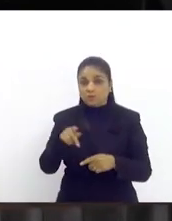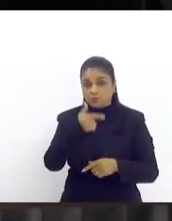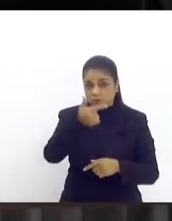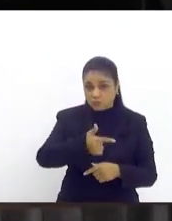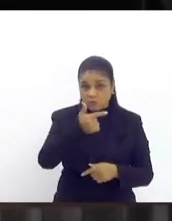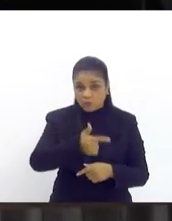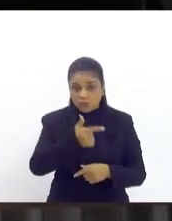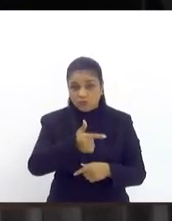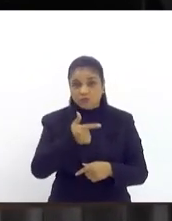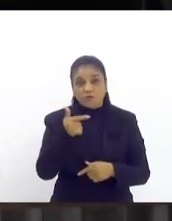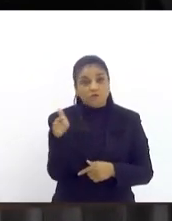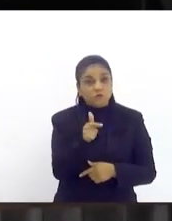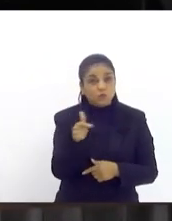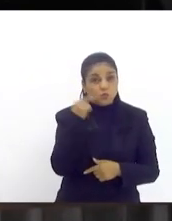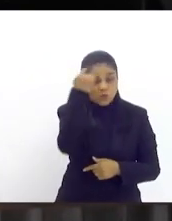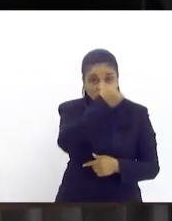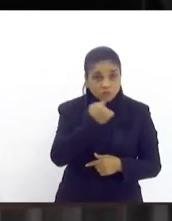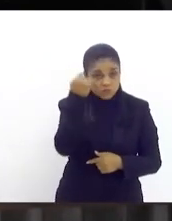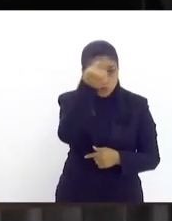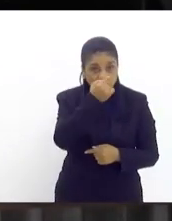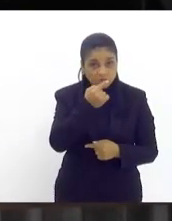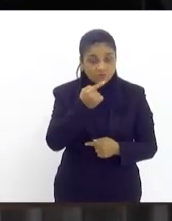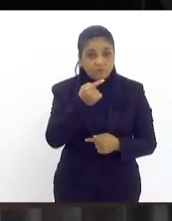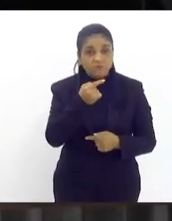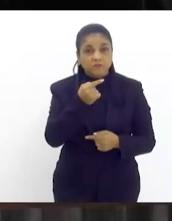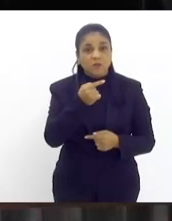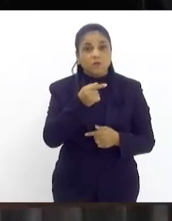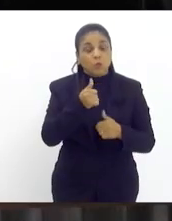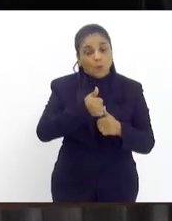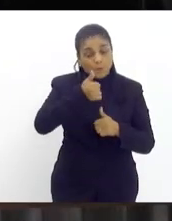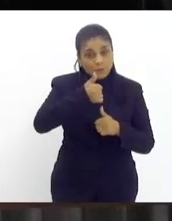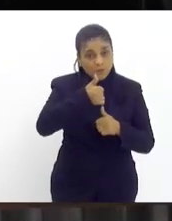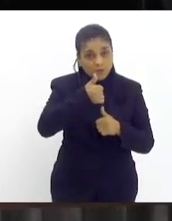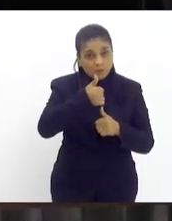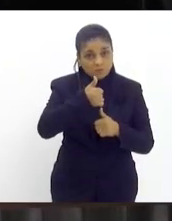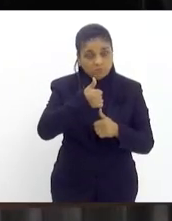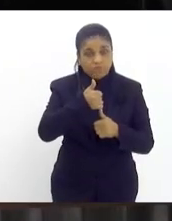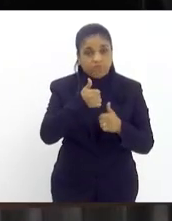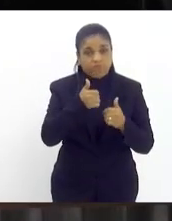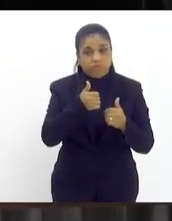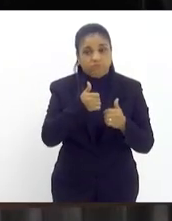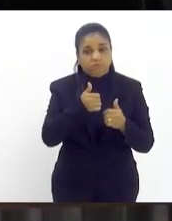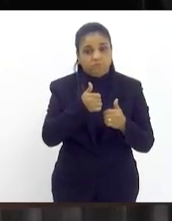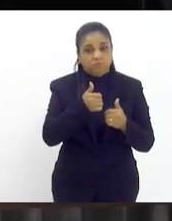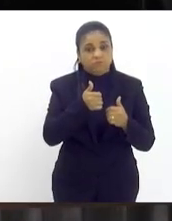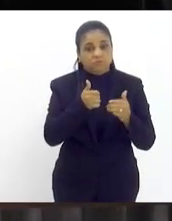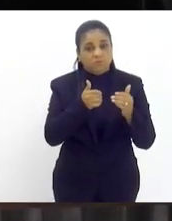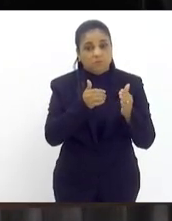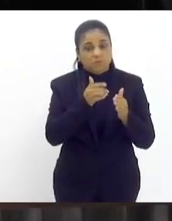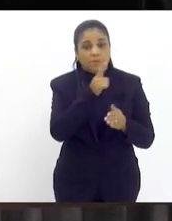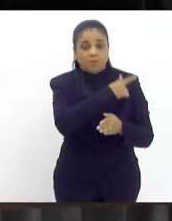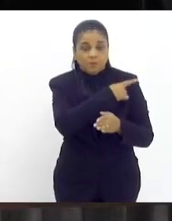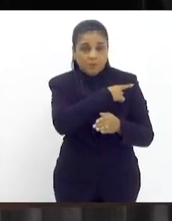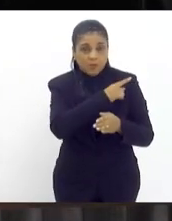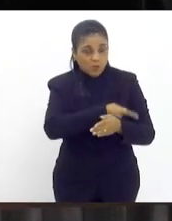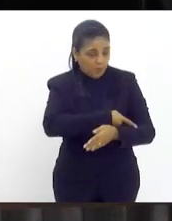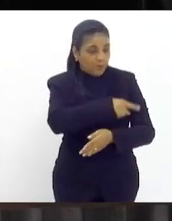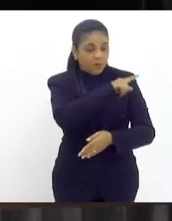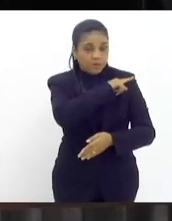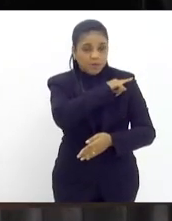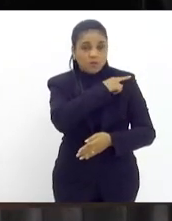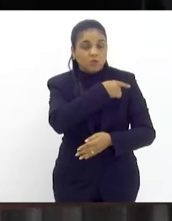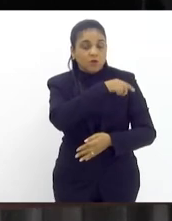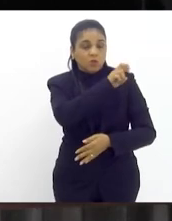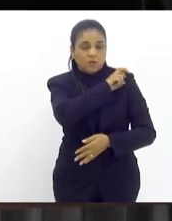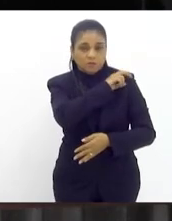22 horas são ainda do primeiro segmento né que atua do primeiro ao quinto